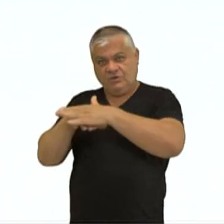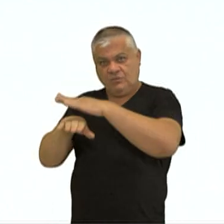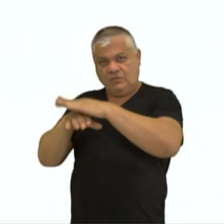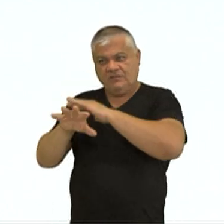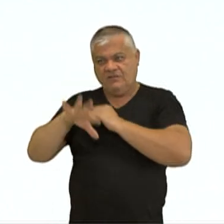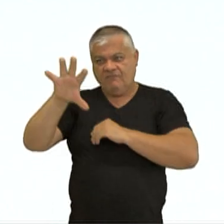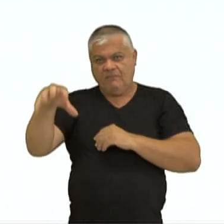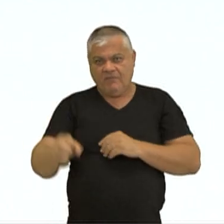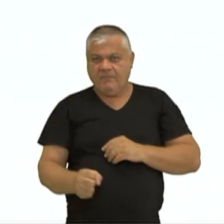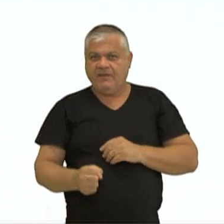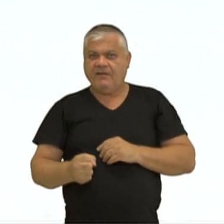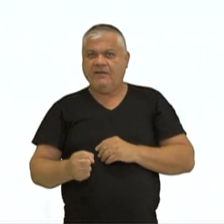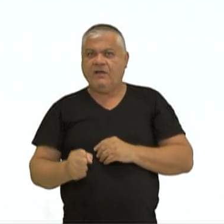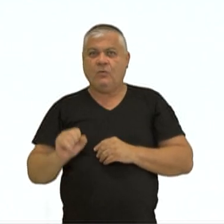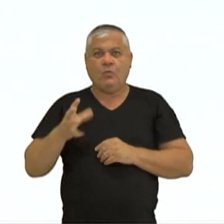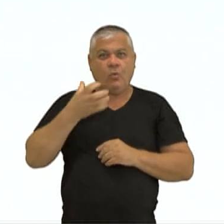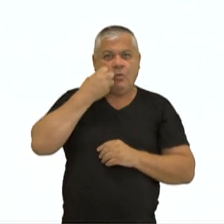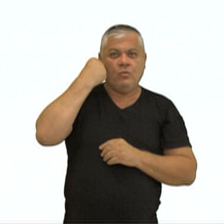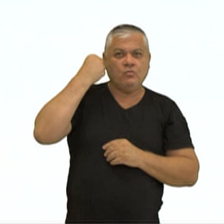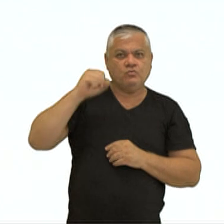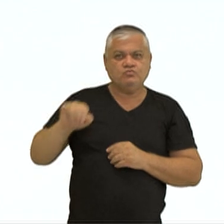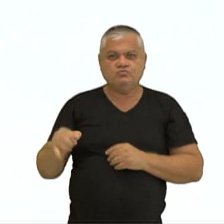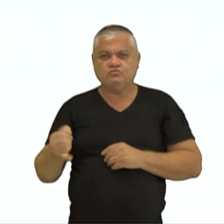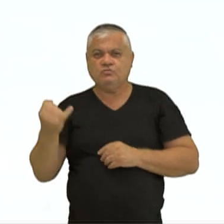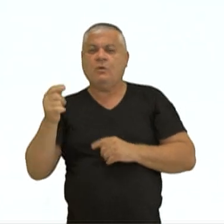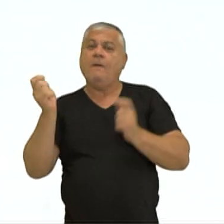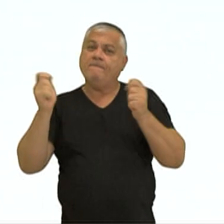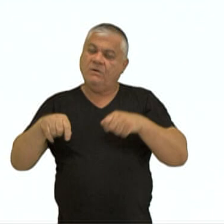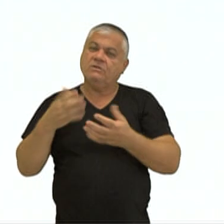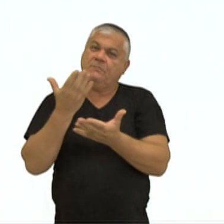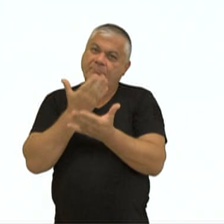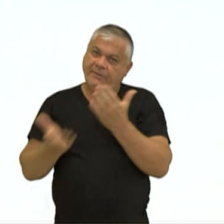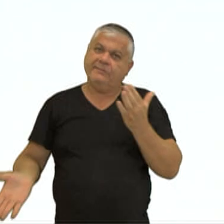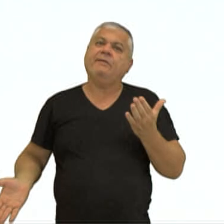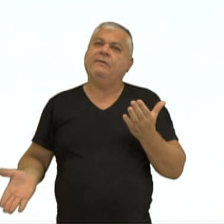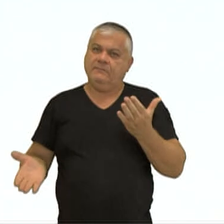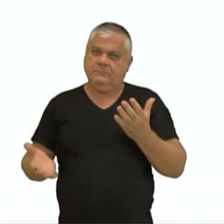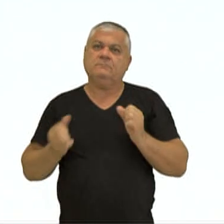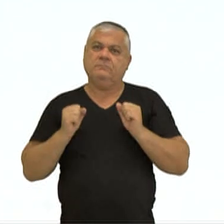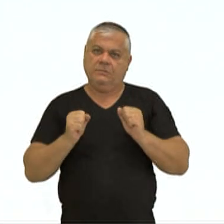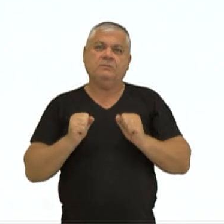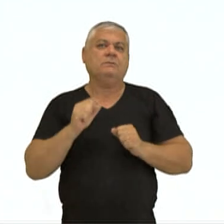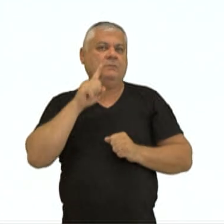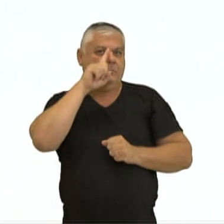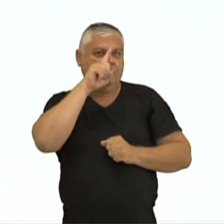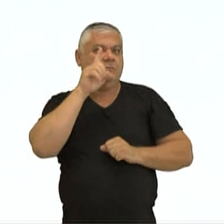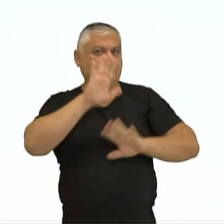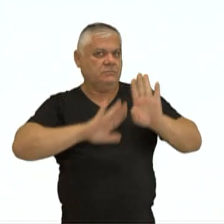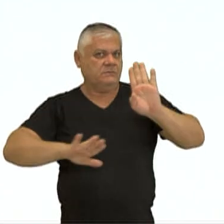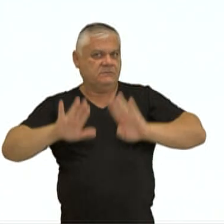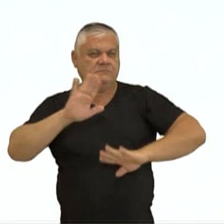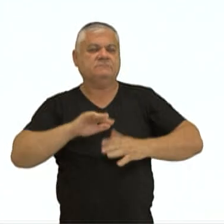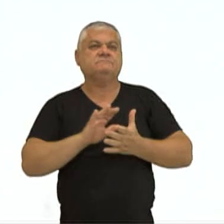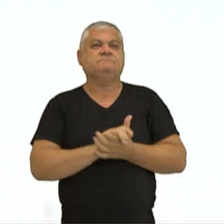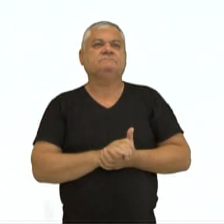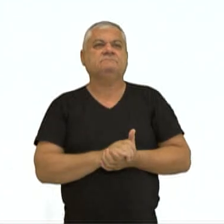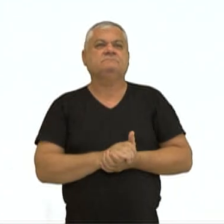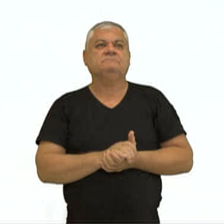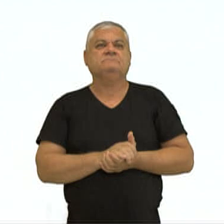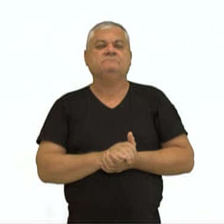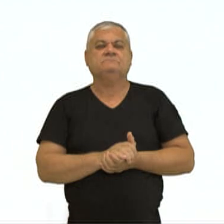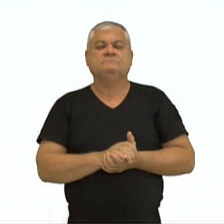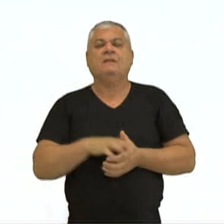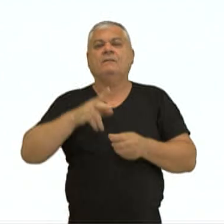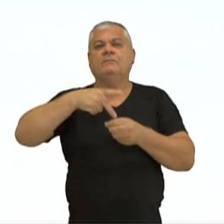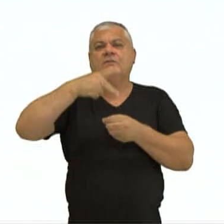você vai receber com lucro, às vezes podem ser com prejuízo. Então, por isso, tem que tomar muito cuidado. Aqui nós temos como exemplo a Petrobras,